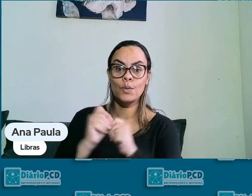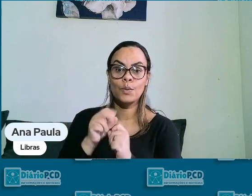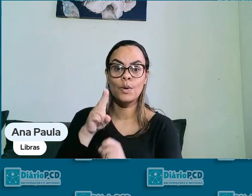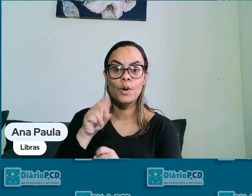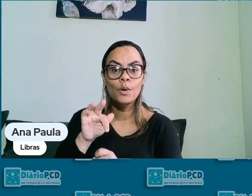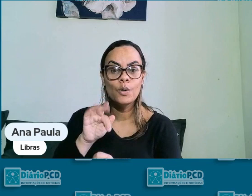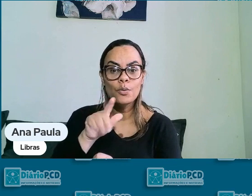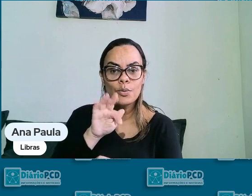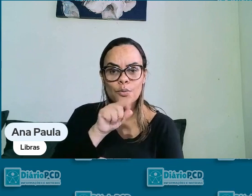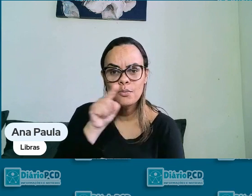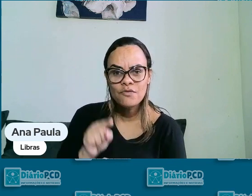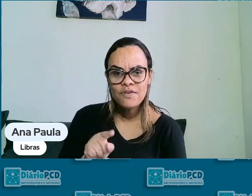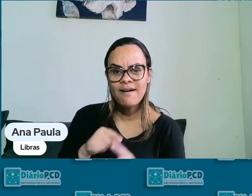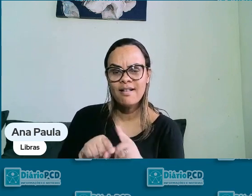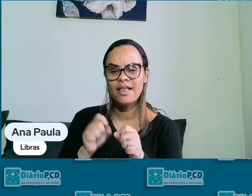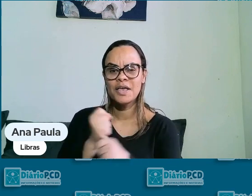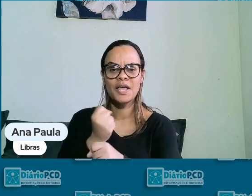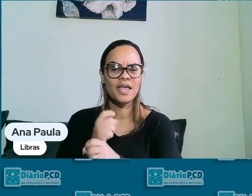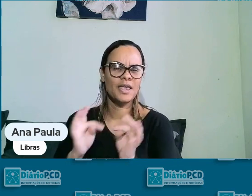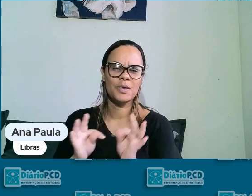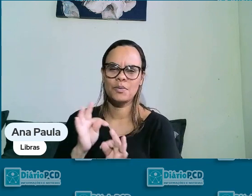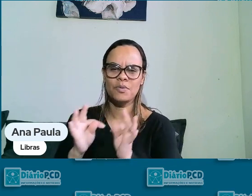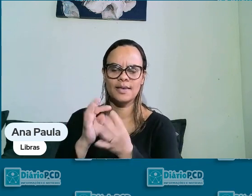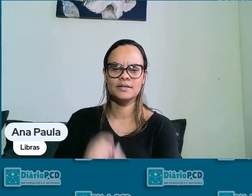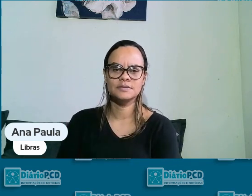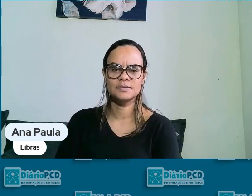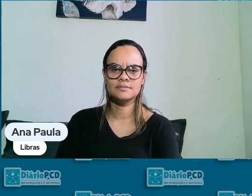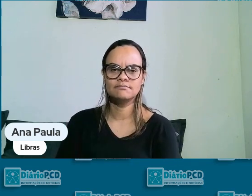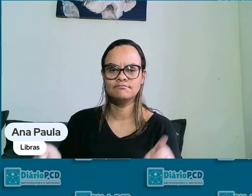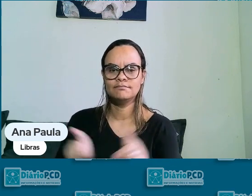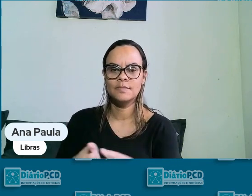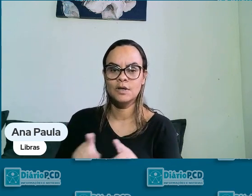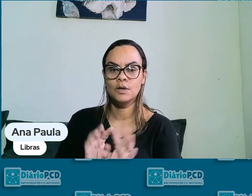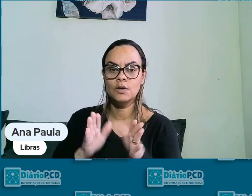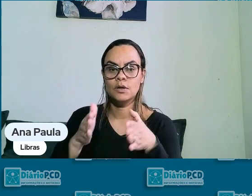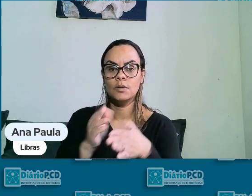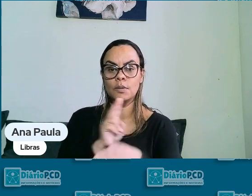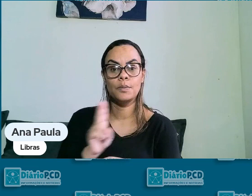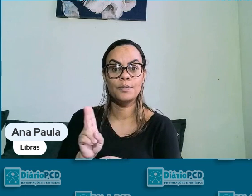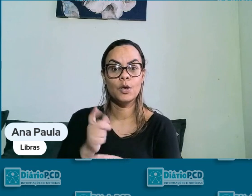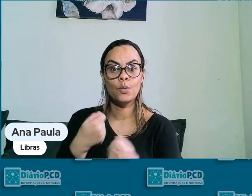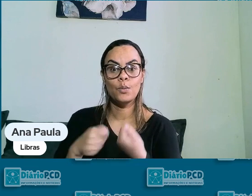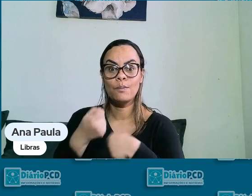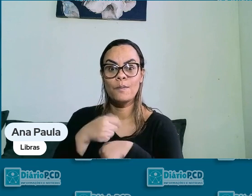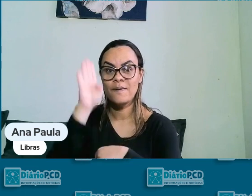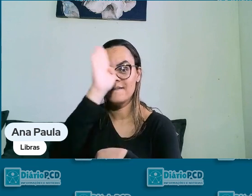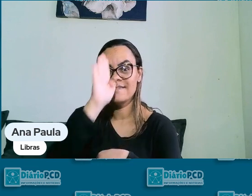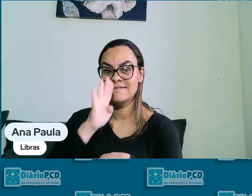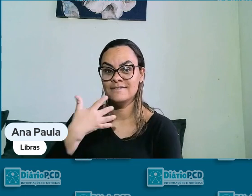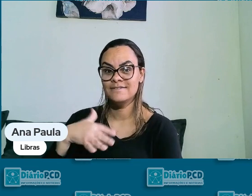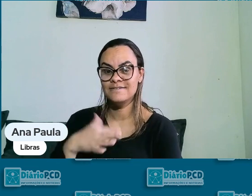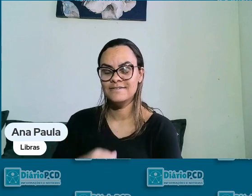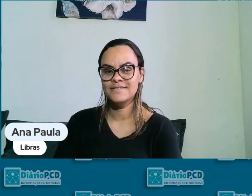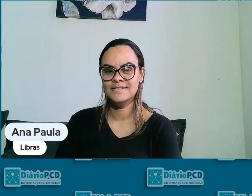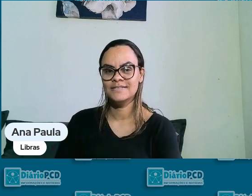hoje, vamos falar sobre reforma tributária, vamos falar com o principal nome da economia brasileira sobre